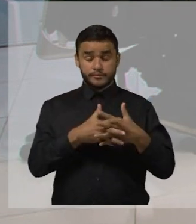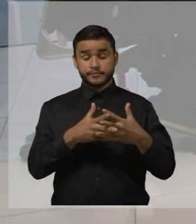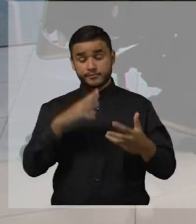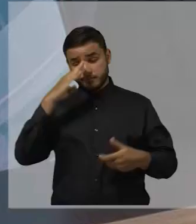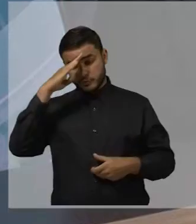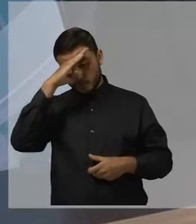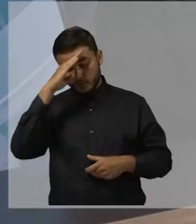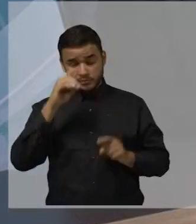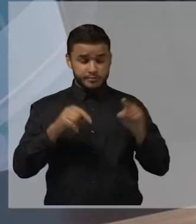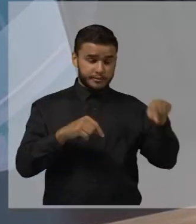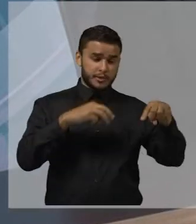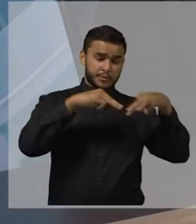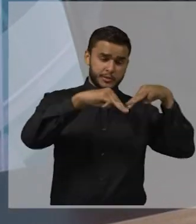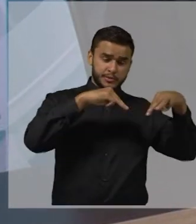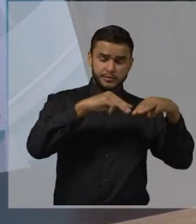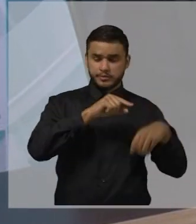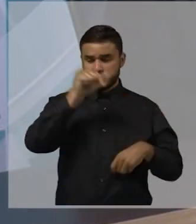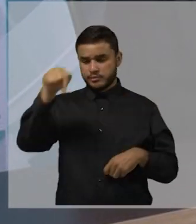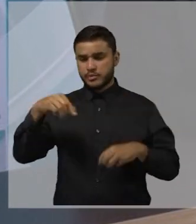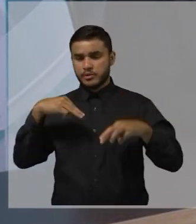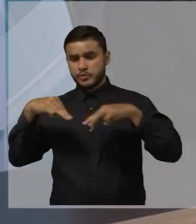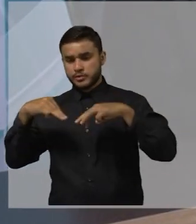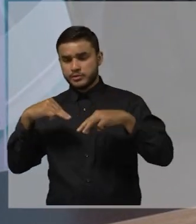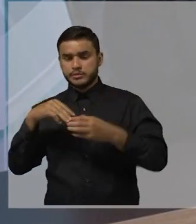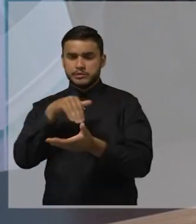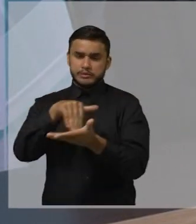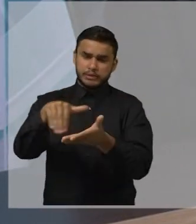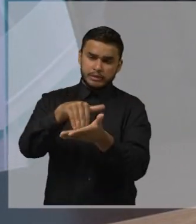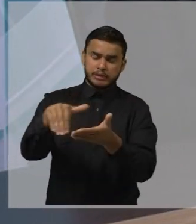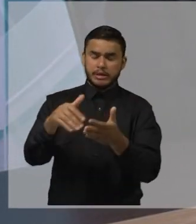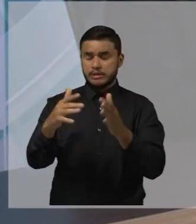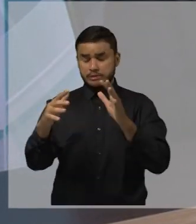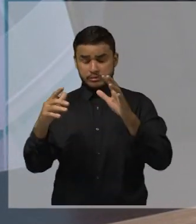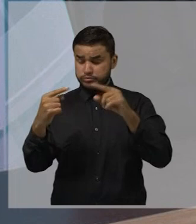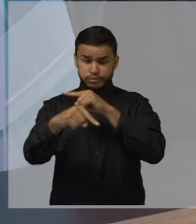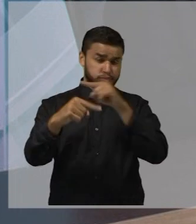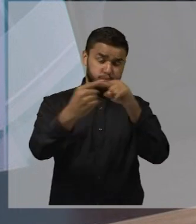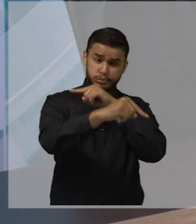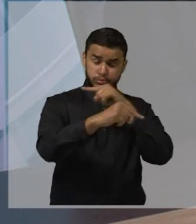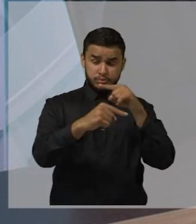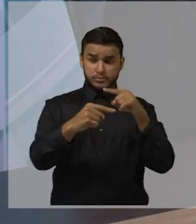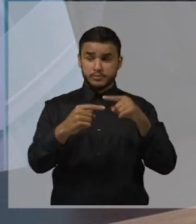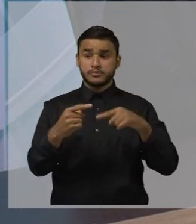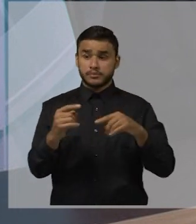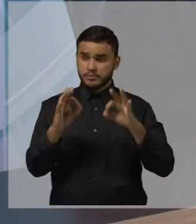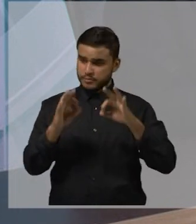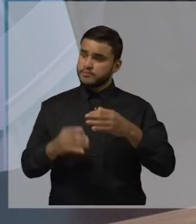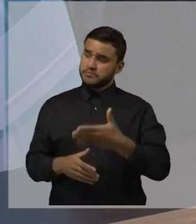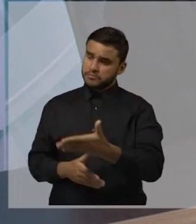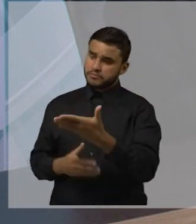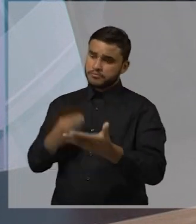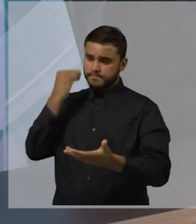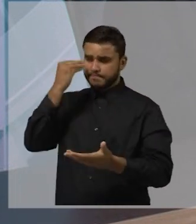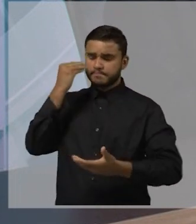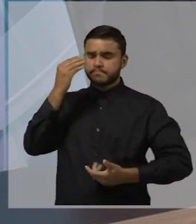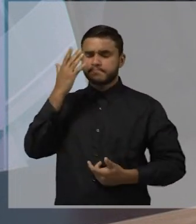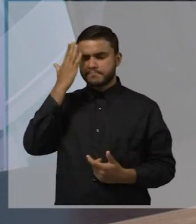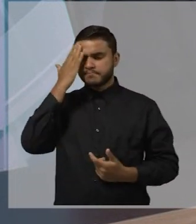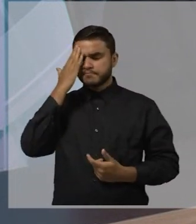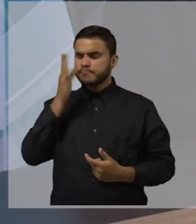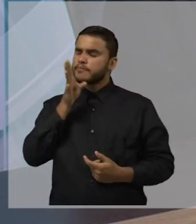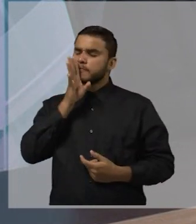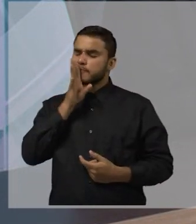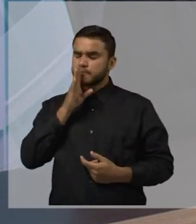desencontradas. Bom que se diga isso. Mas você é um homem experiente e tem aí, percorrendo o Brasil, fazendo palestras, inclusive certamente é